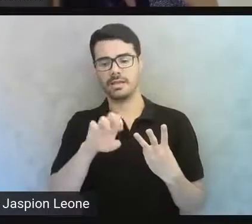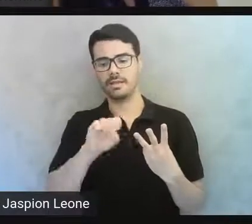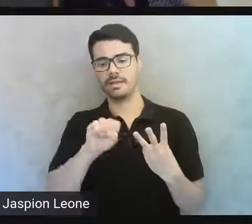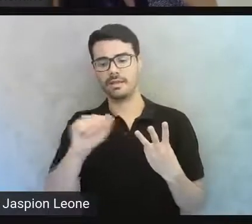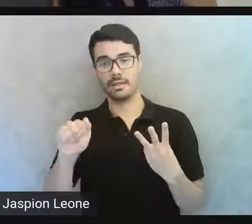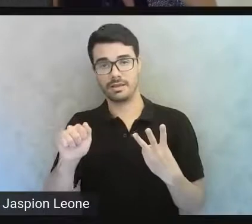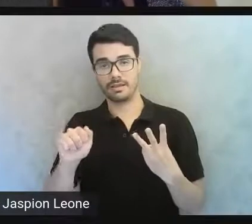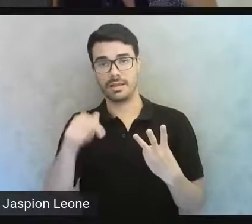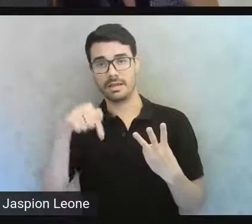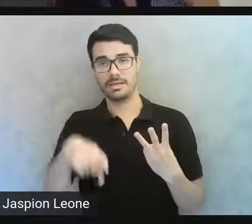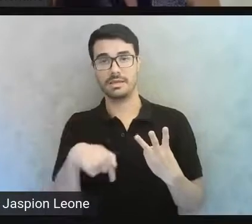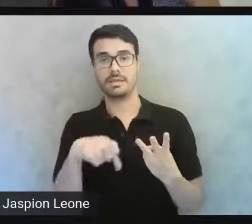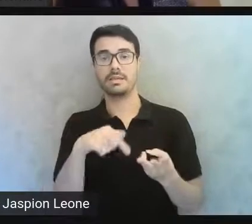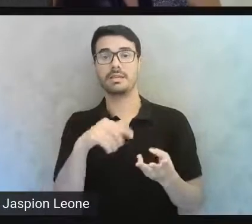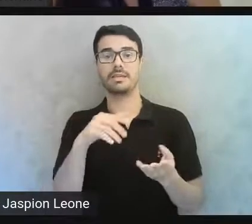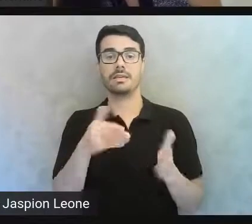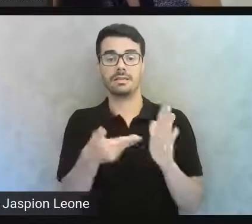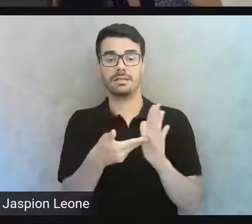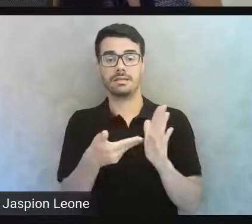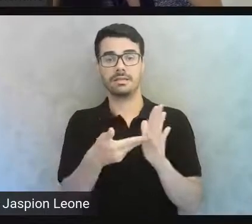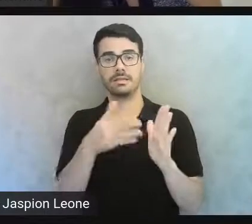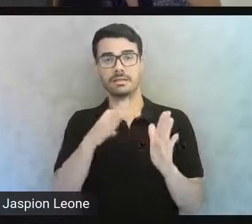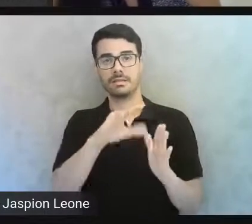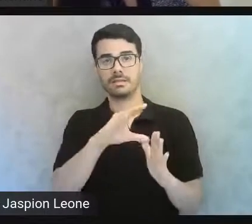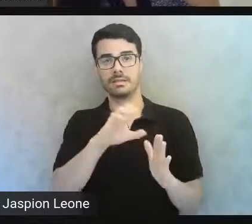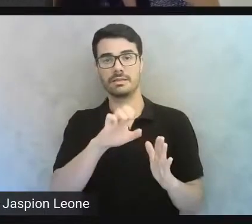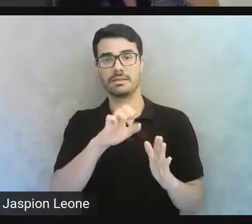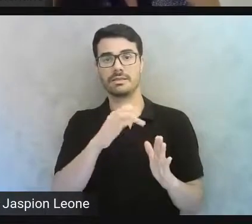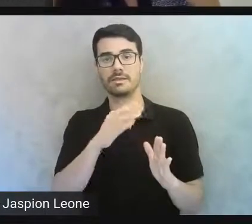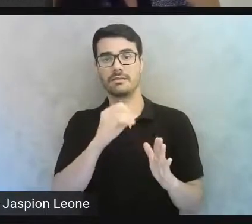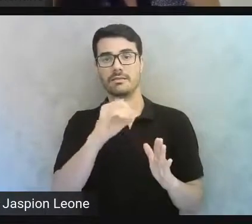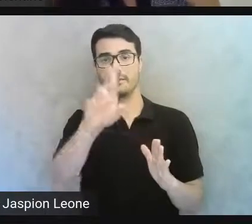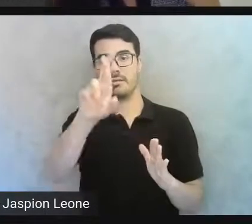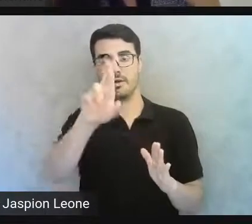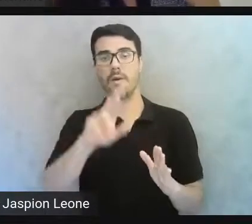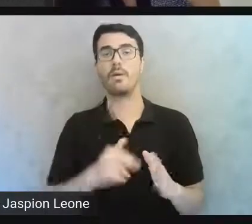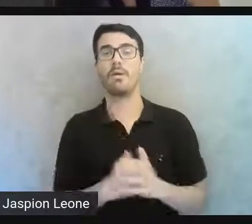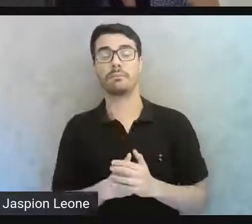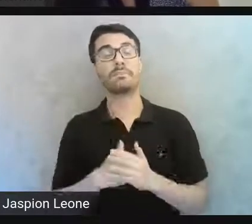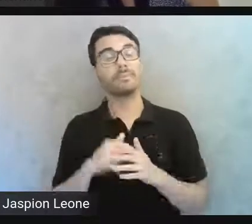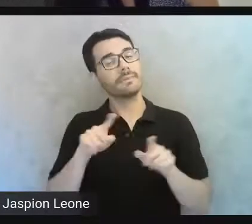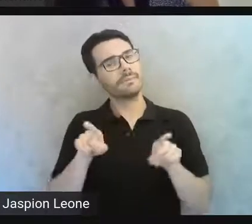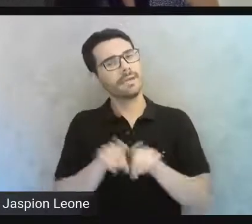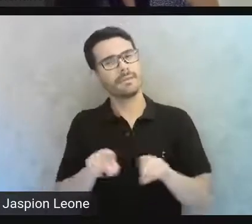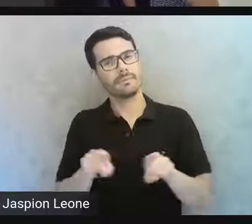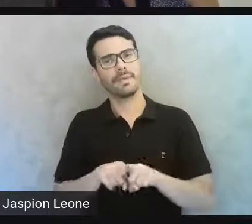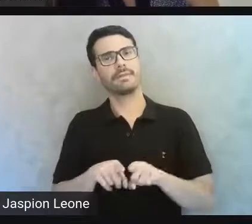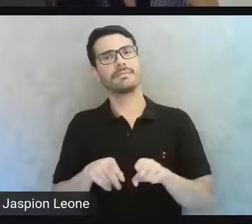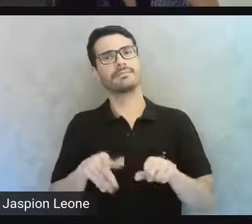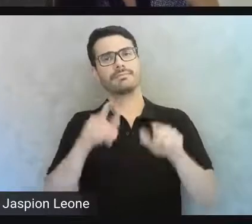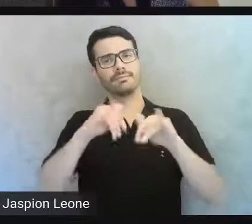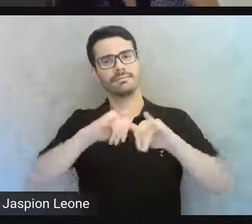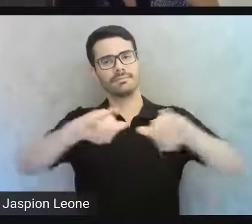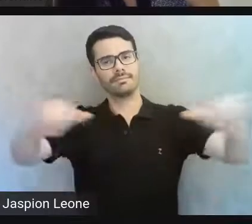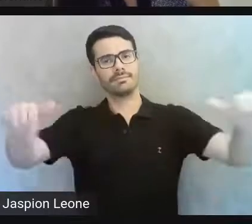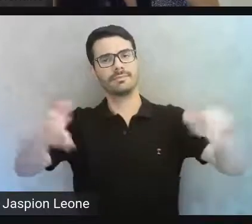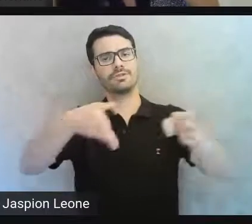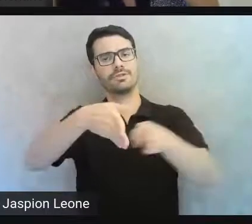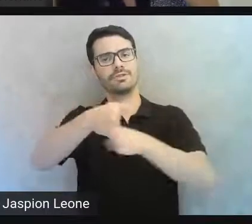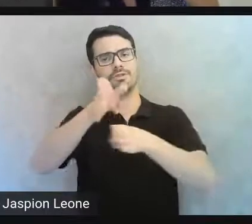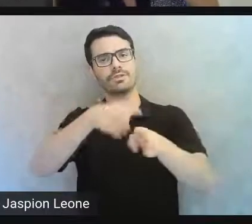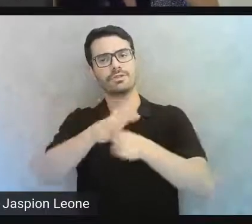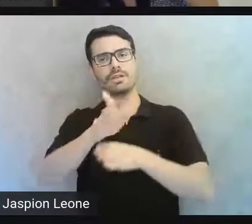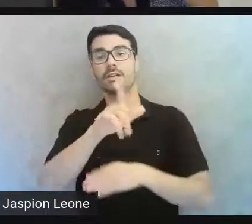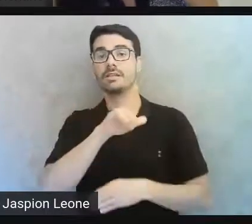que viabilizou essa live, e deixar algumas dicas para vocês, gente. A gente tem para os servidores da Câmara. A gente tem a comunidade